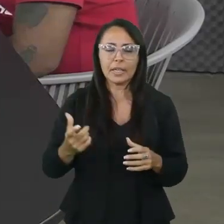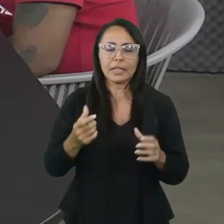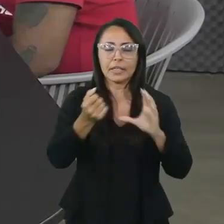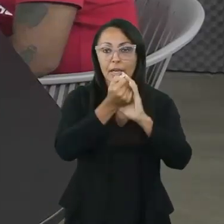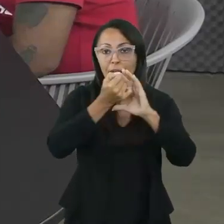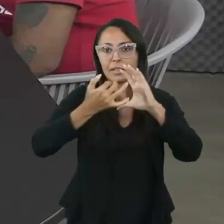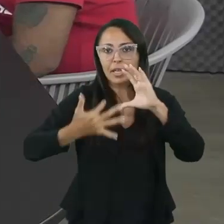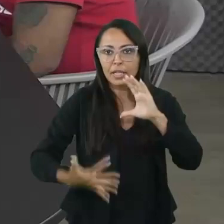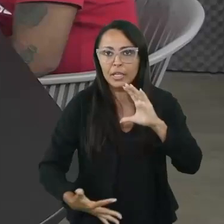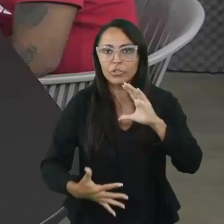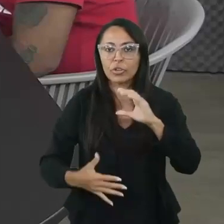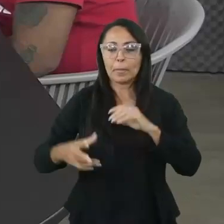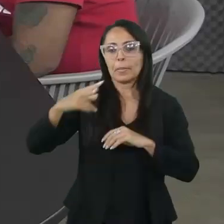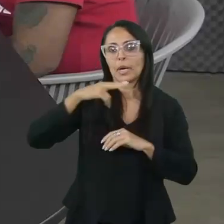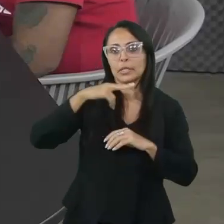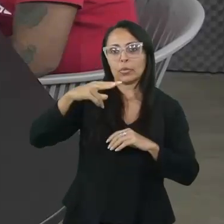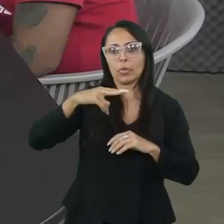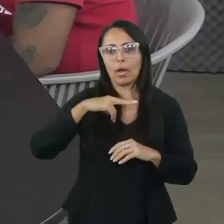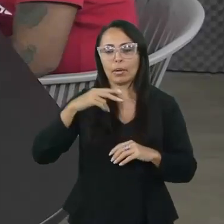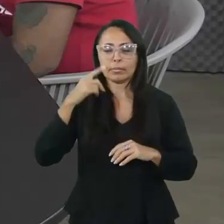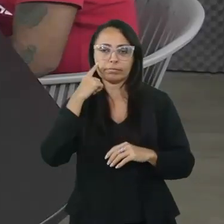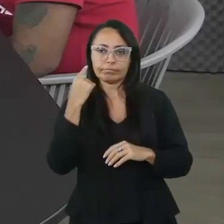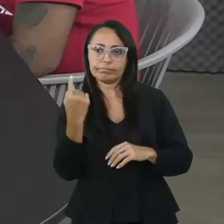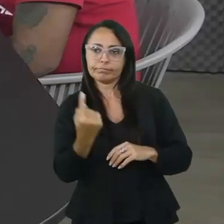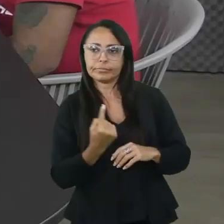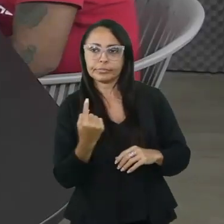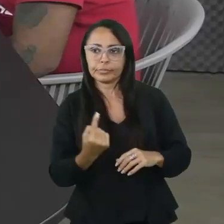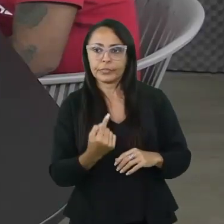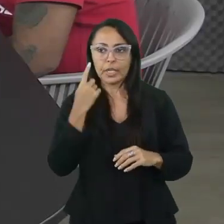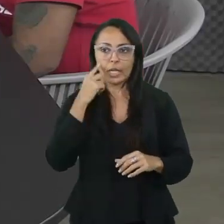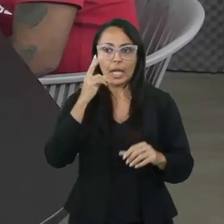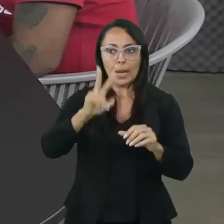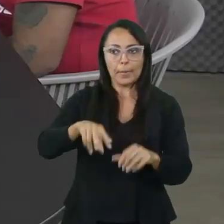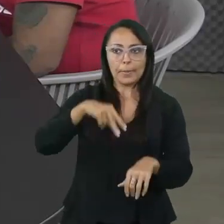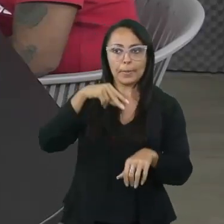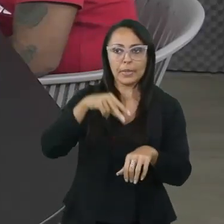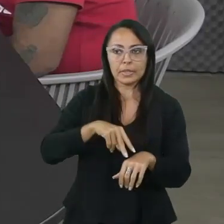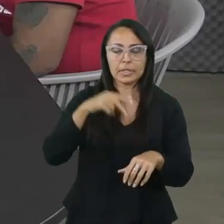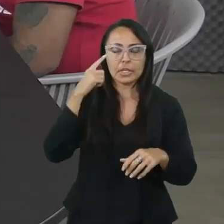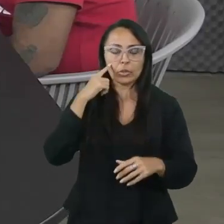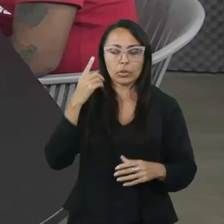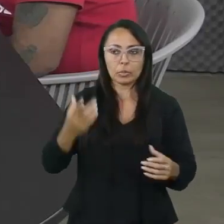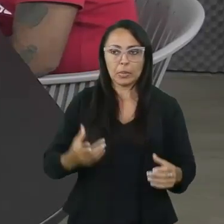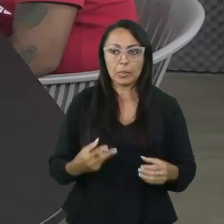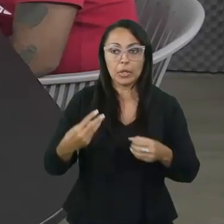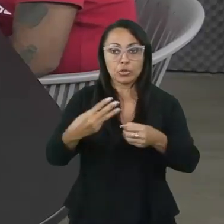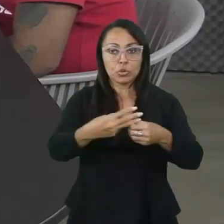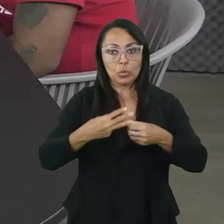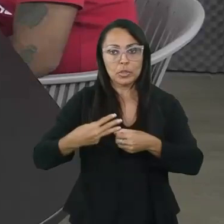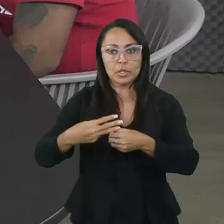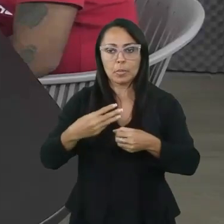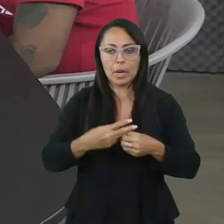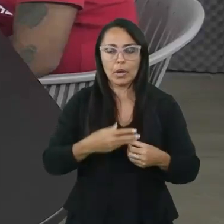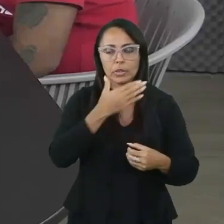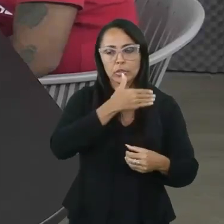característica bastante particular da Brasília é a presença de escolas, tanto municipais quanto estaduais. Uhum.